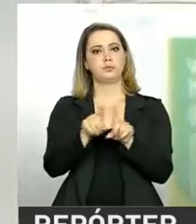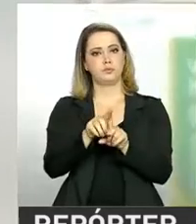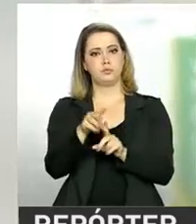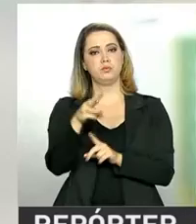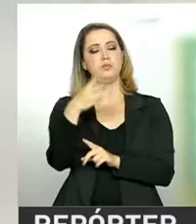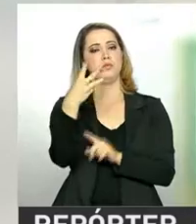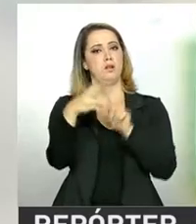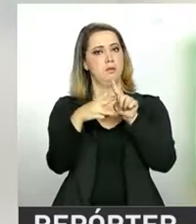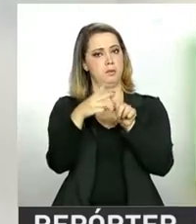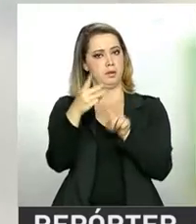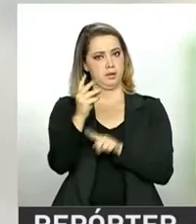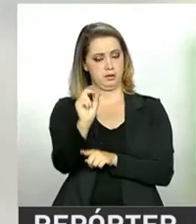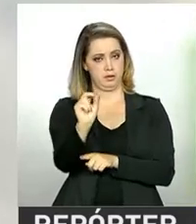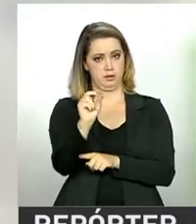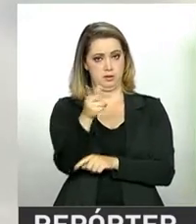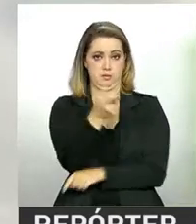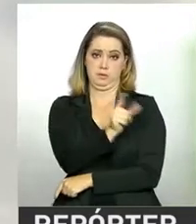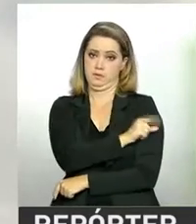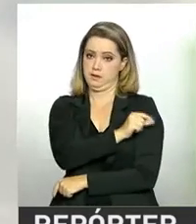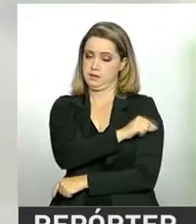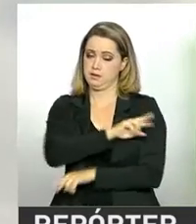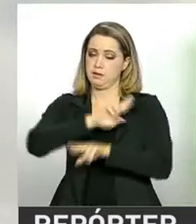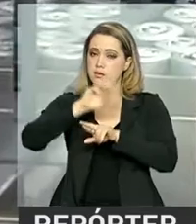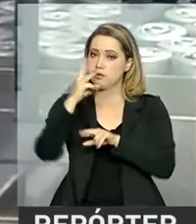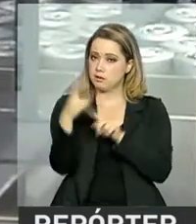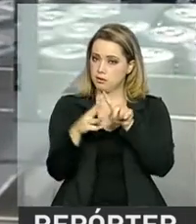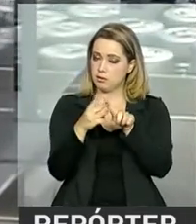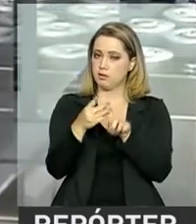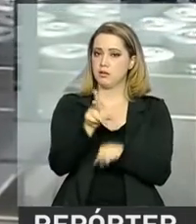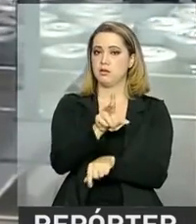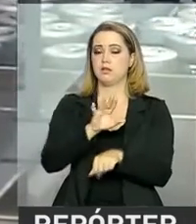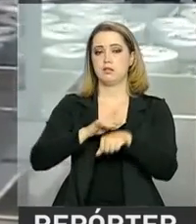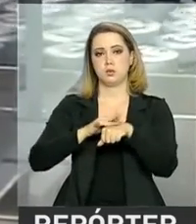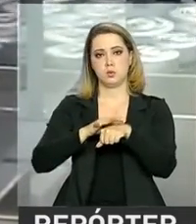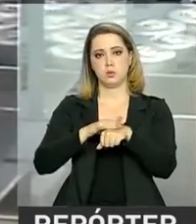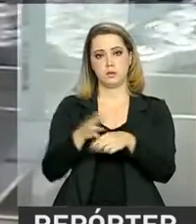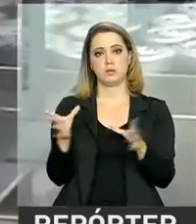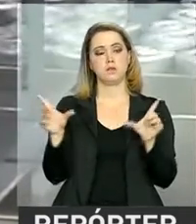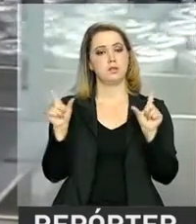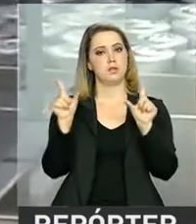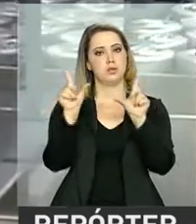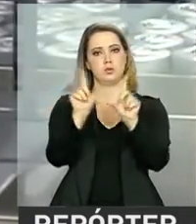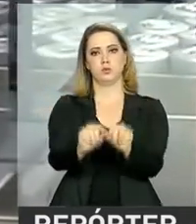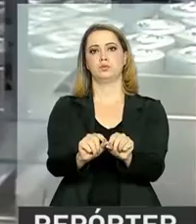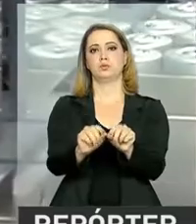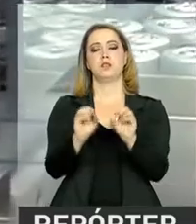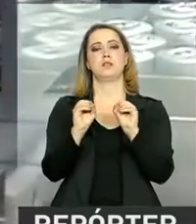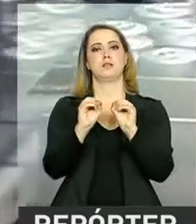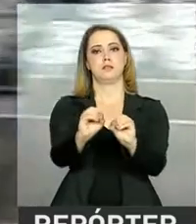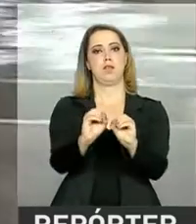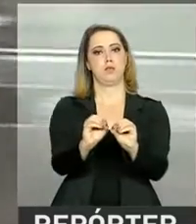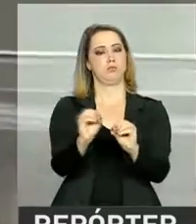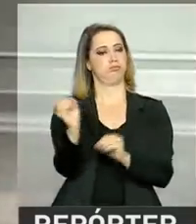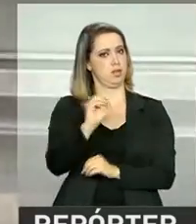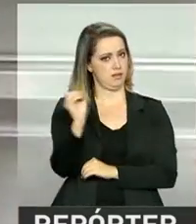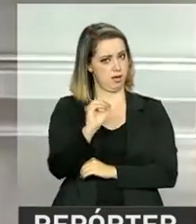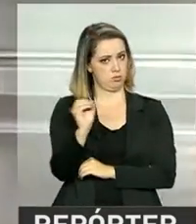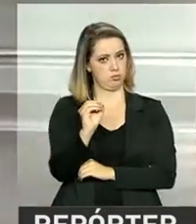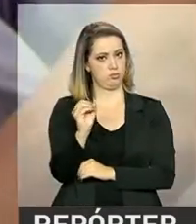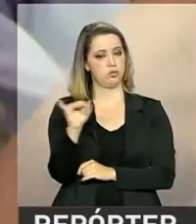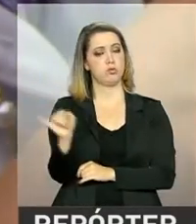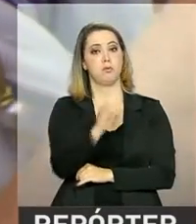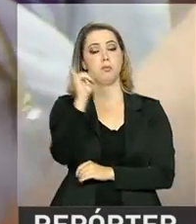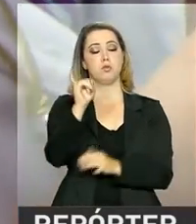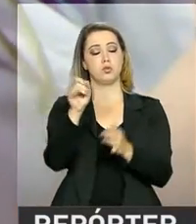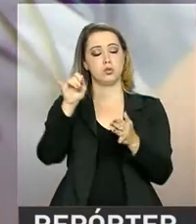difteria tétano e coqueluche a redução do imposto a 0 vale por um período de seis meses no caso da vacina